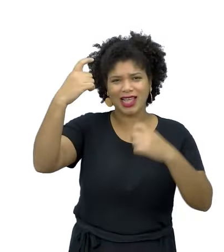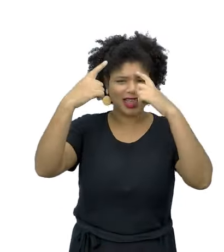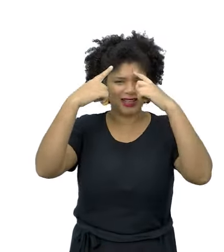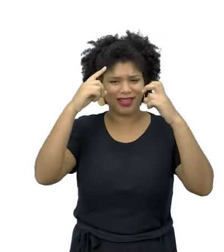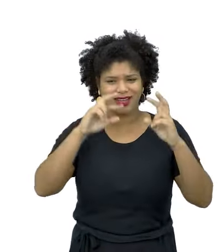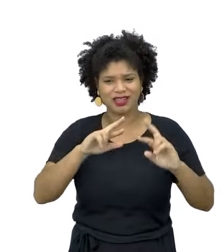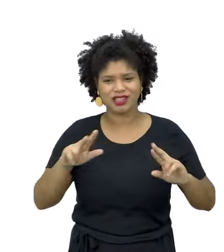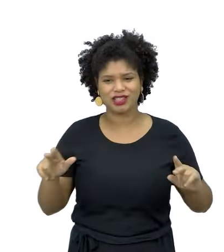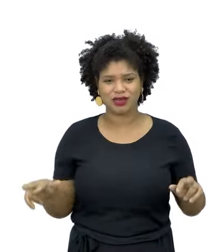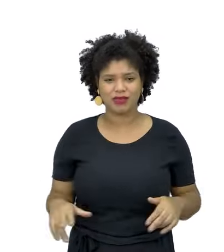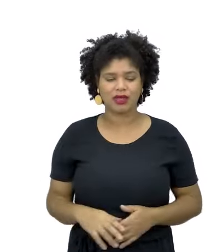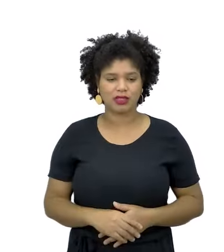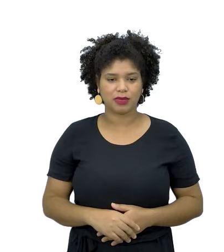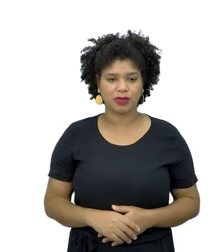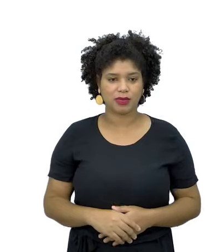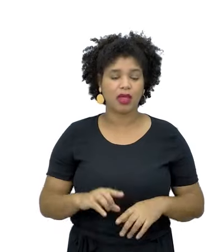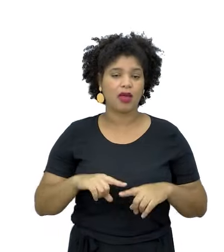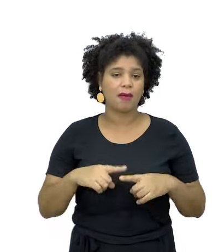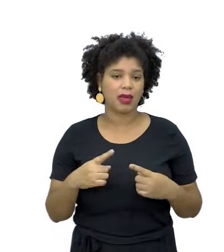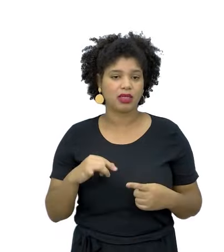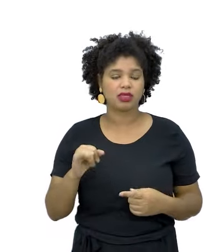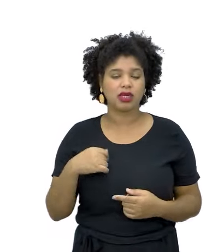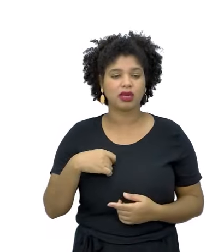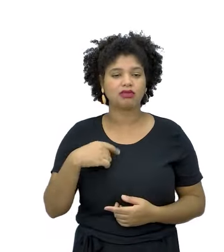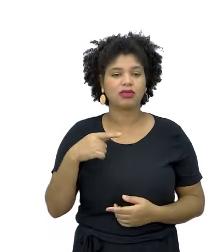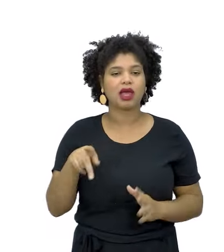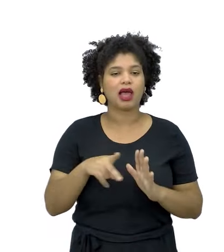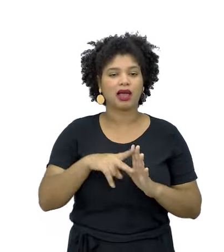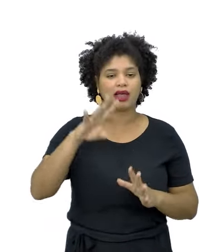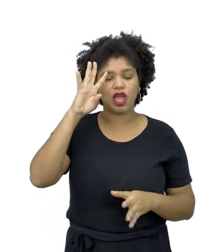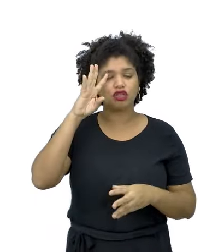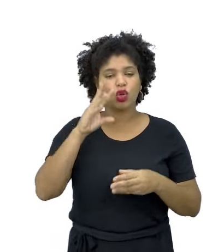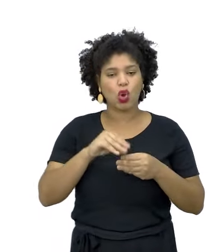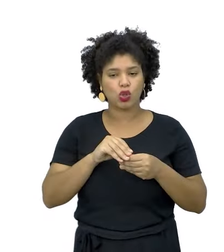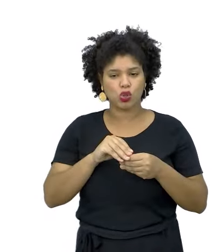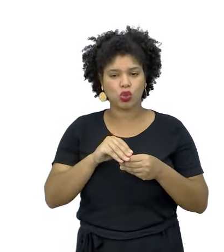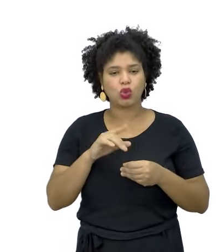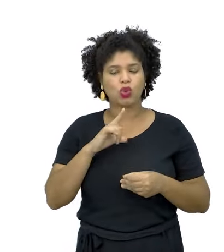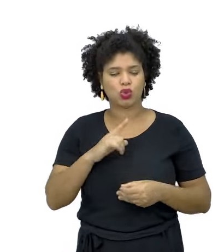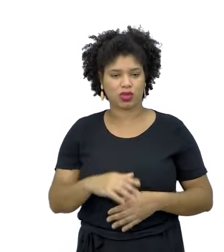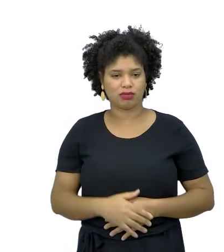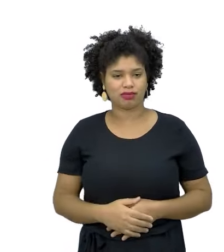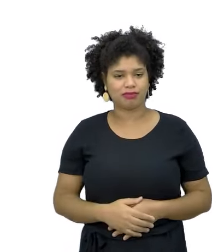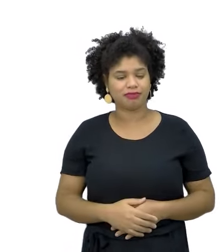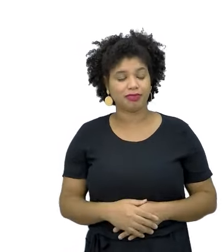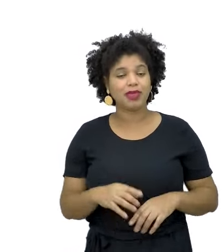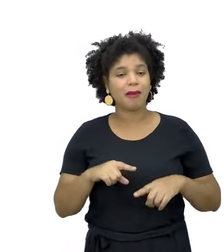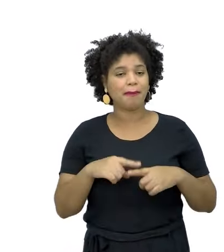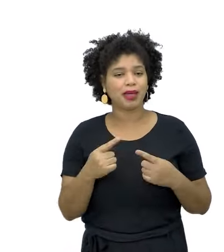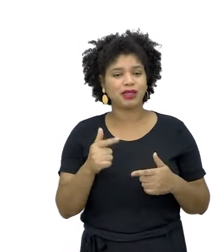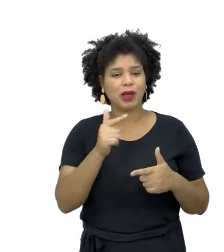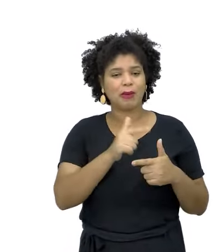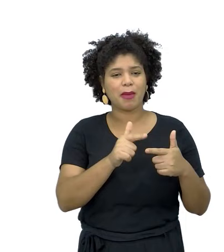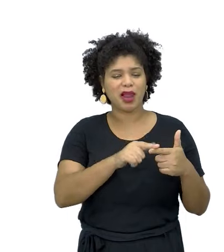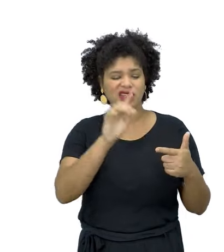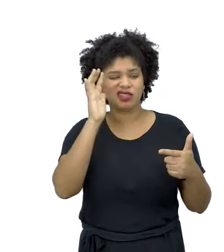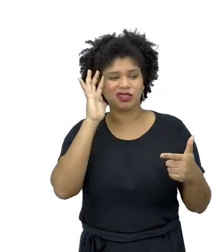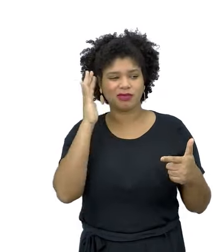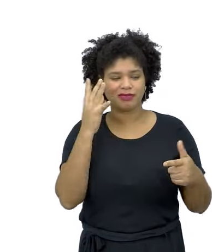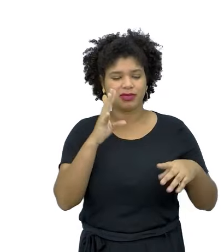Para poder utilizar na resolução do problema. Já a resolução do problema, sem